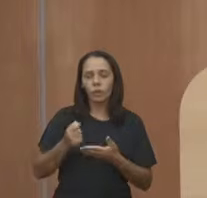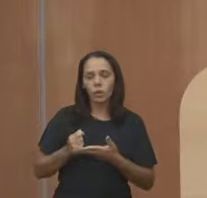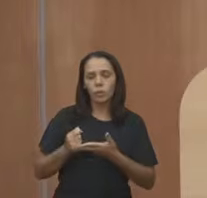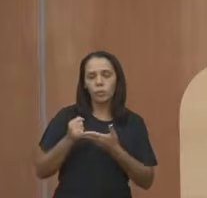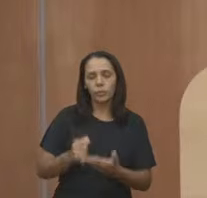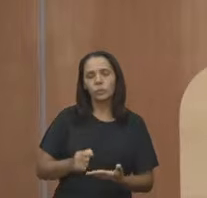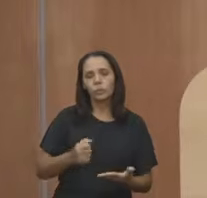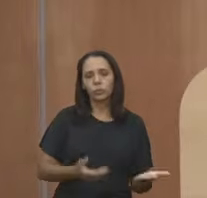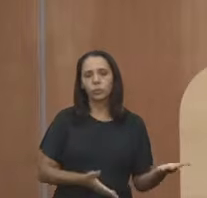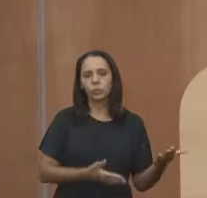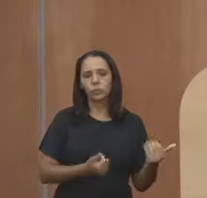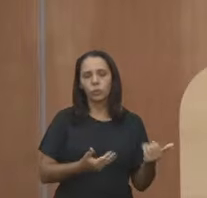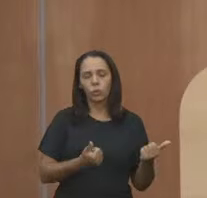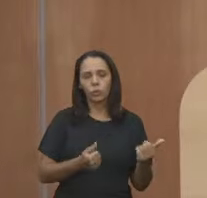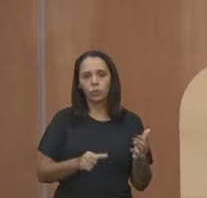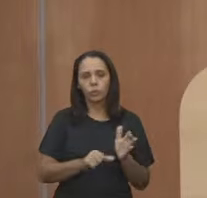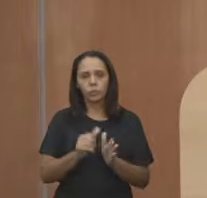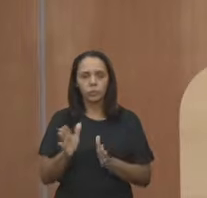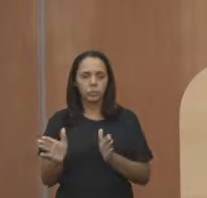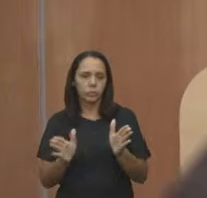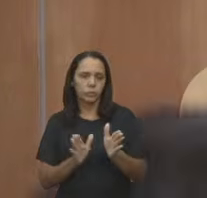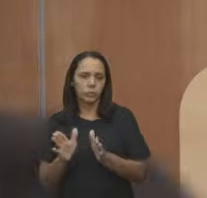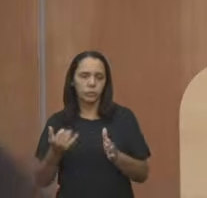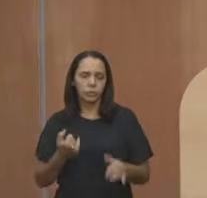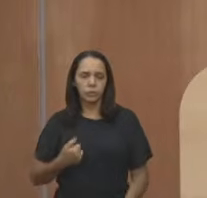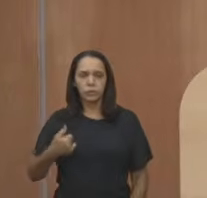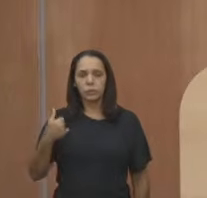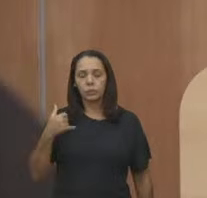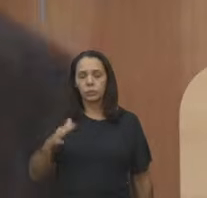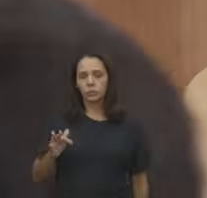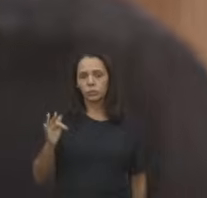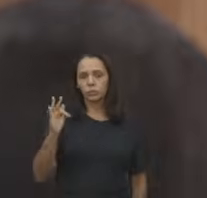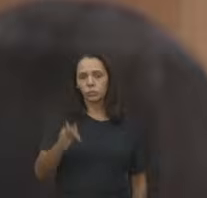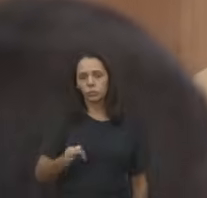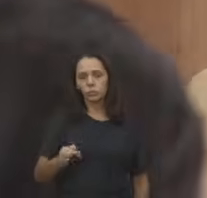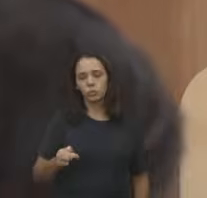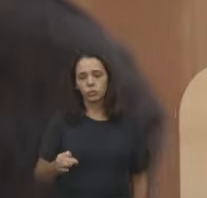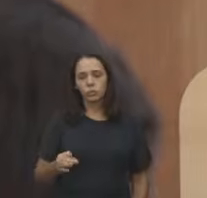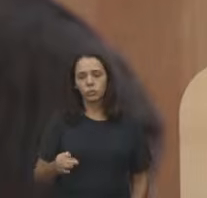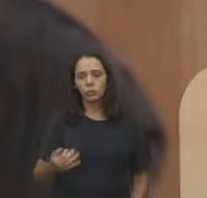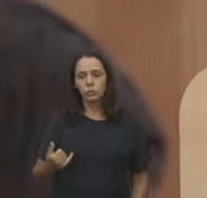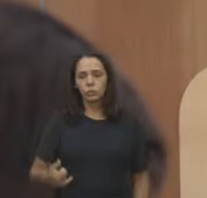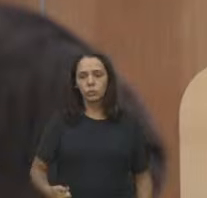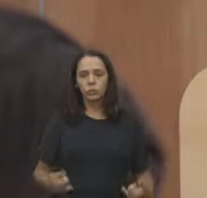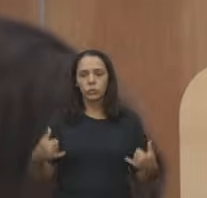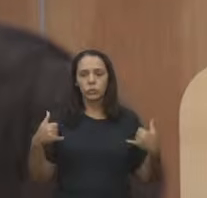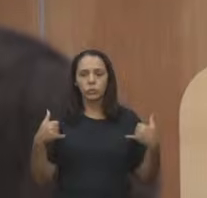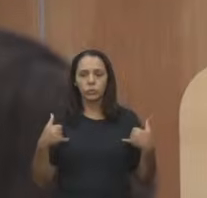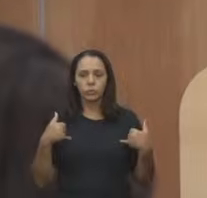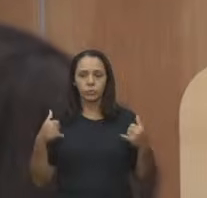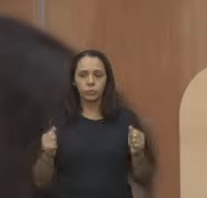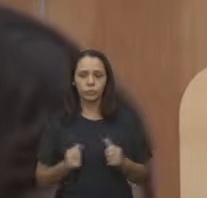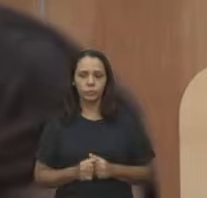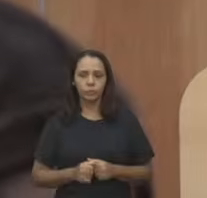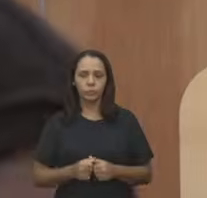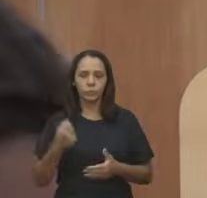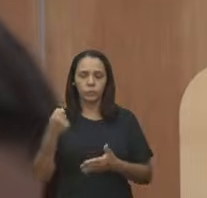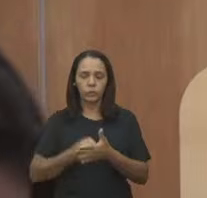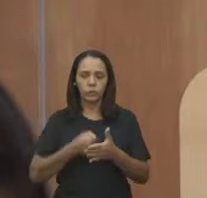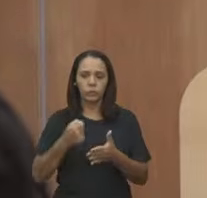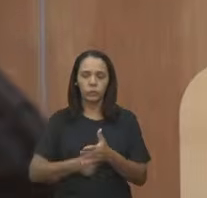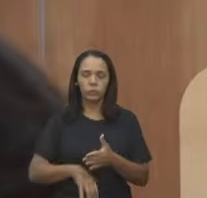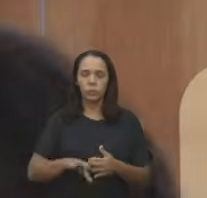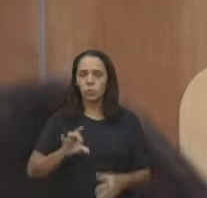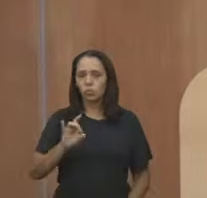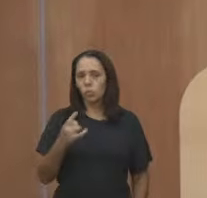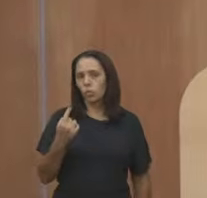especialmente na primeira infância, para que a gente tenha um futuro brilhante, um futuro que orgulhe todos os jacarienses. A luta pela merenda é só uma das